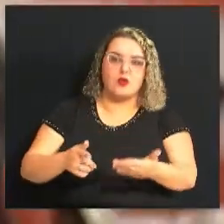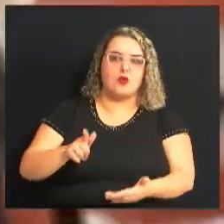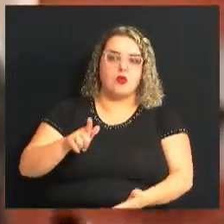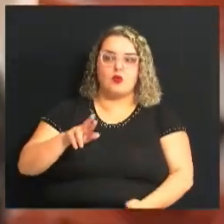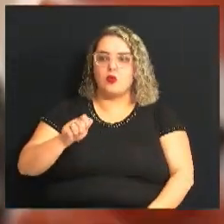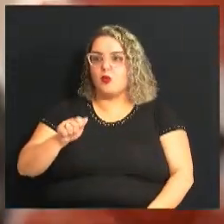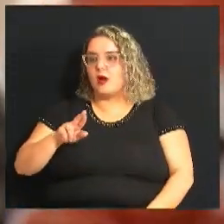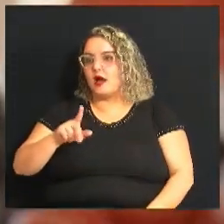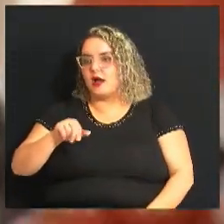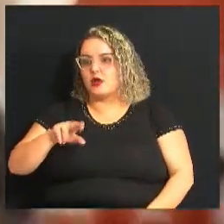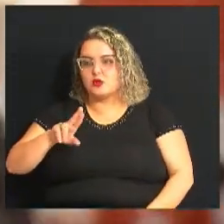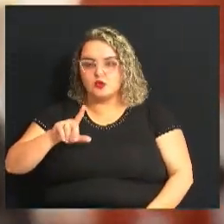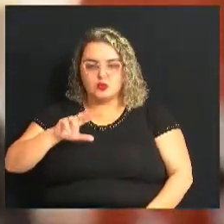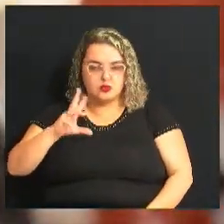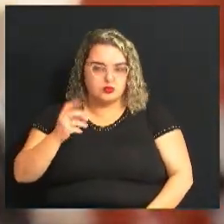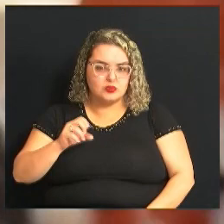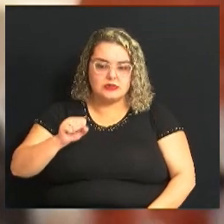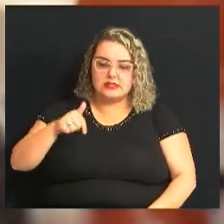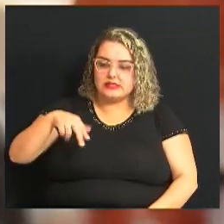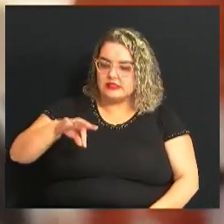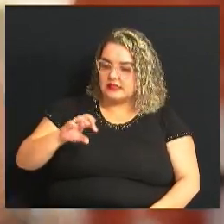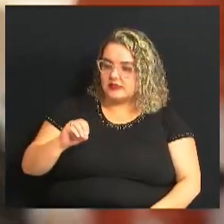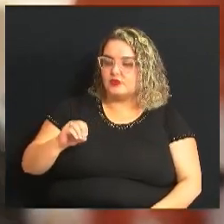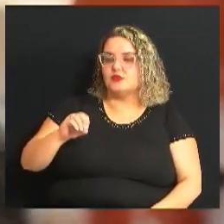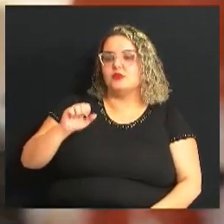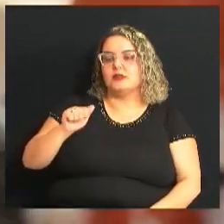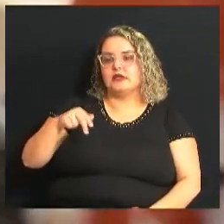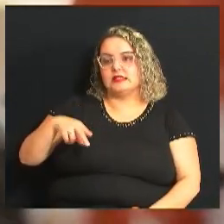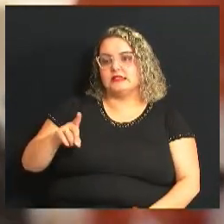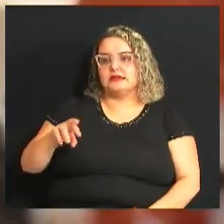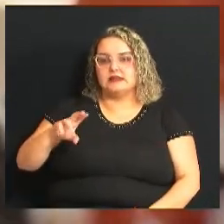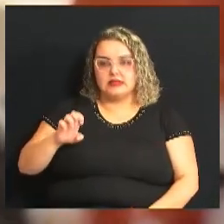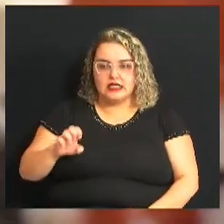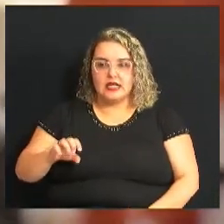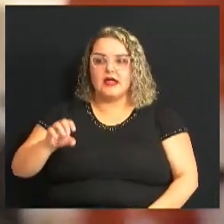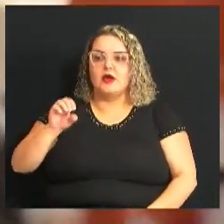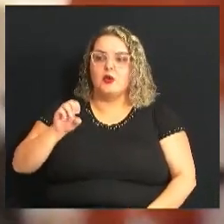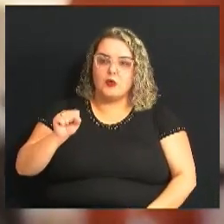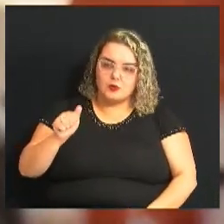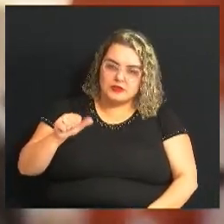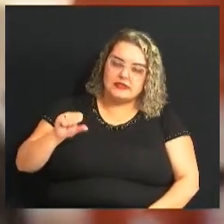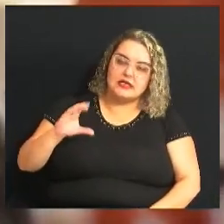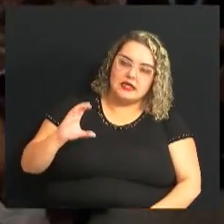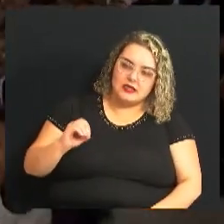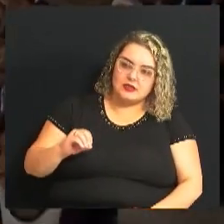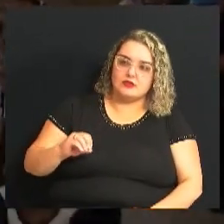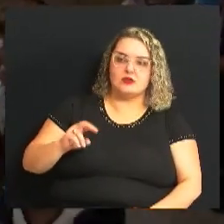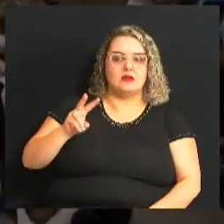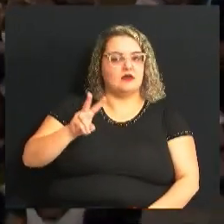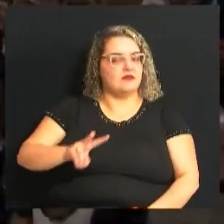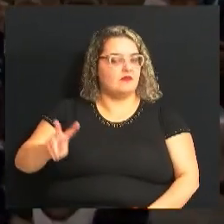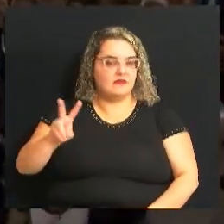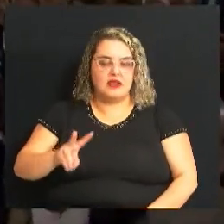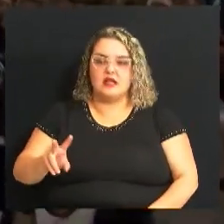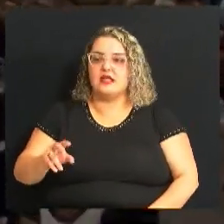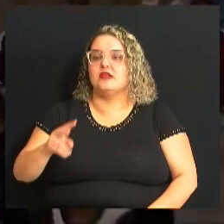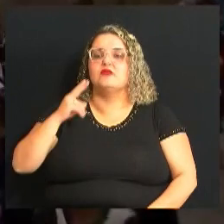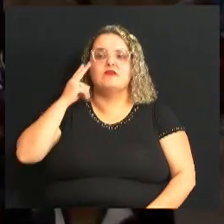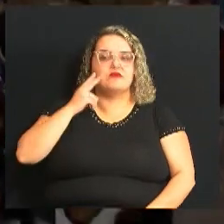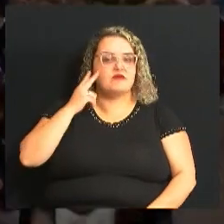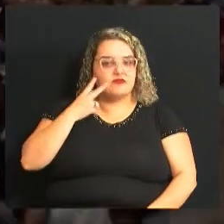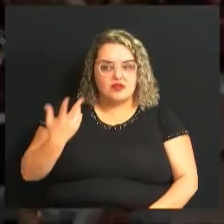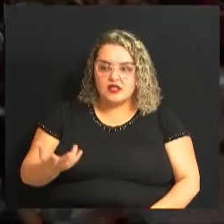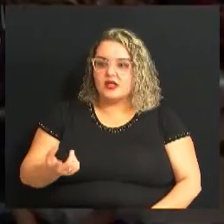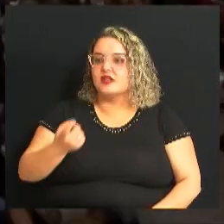Santo André, né, vamos para Osasco, aqui toda a região também, né, Valinhos, Vinhedo, Campinas. Então é um projeto